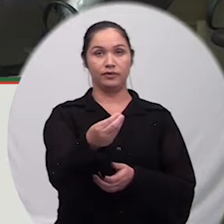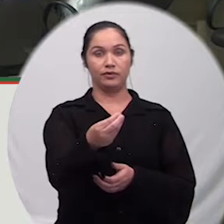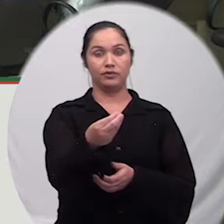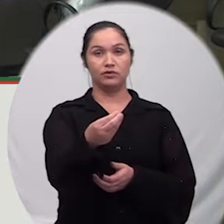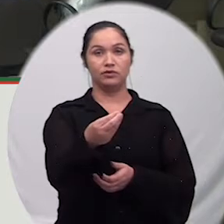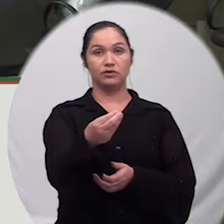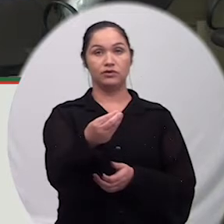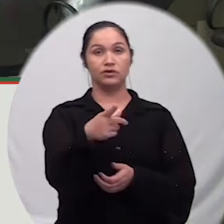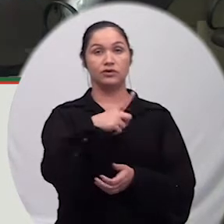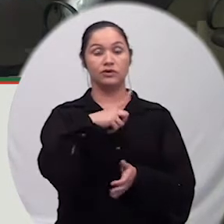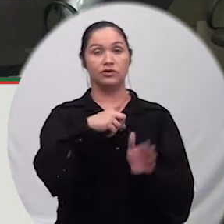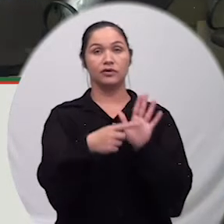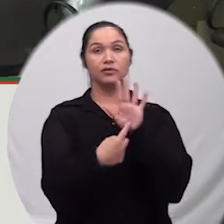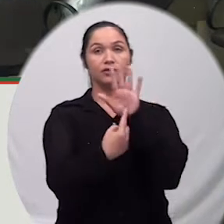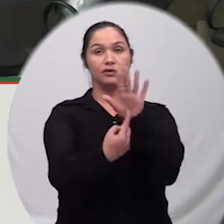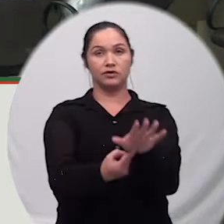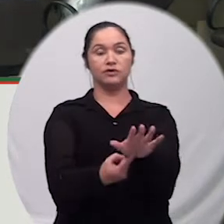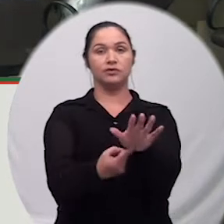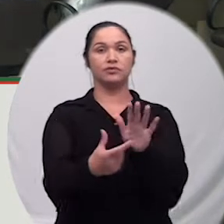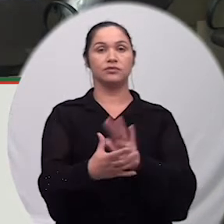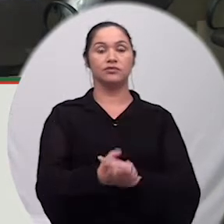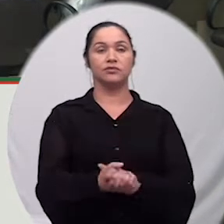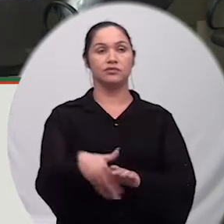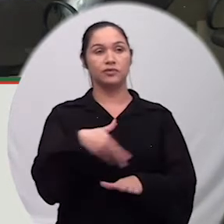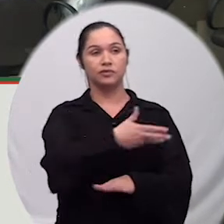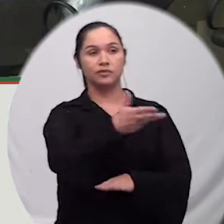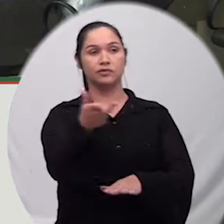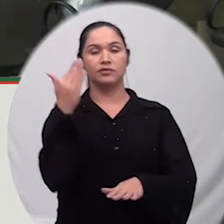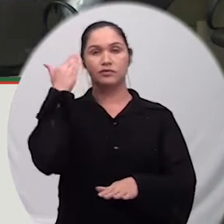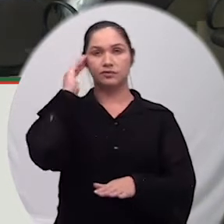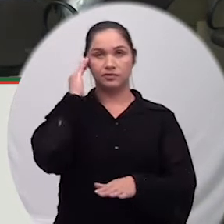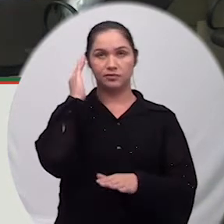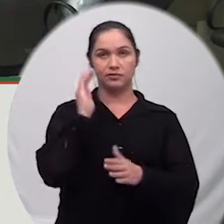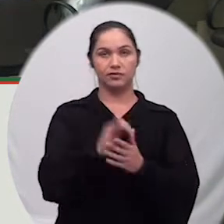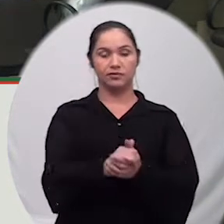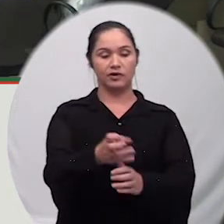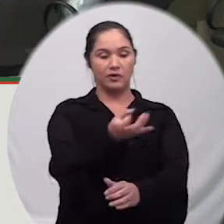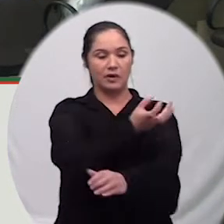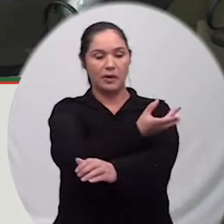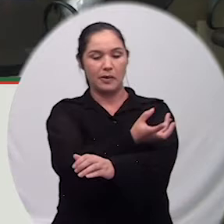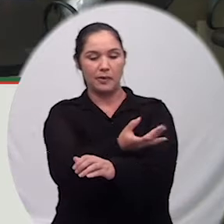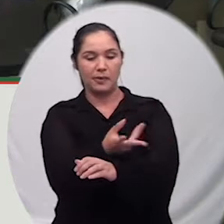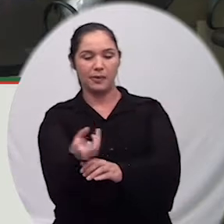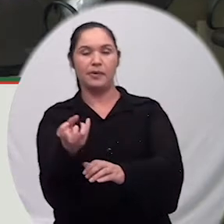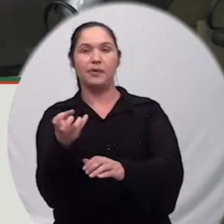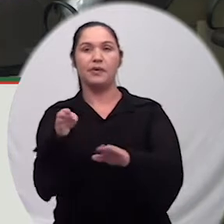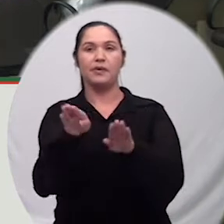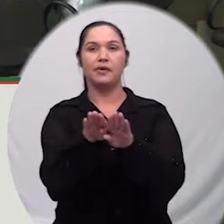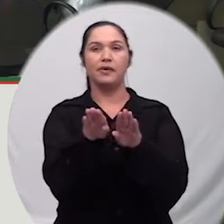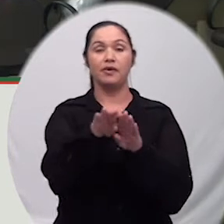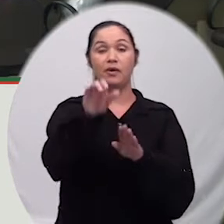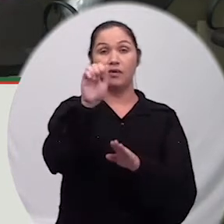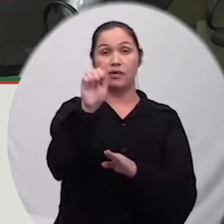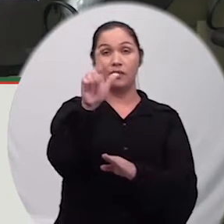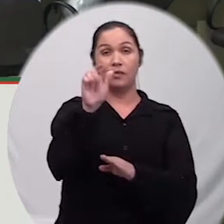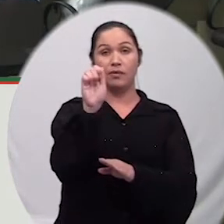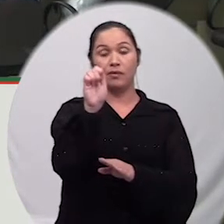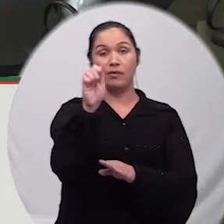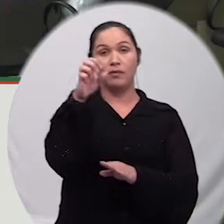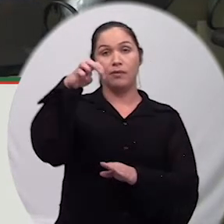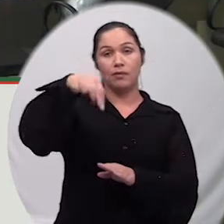questão de colocar ali, senhor presidente, trazer para a gente acompanhar. O mato, os alambrados, as pontas do alambrado para